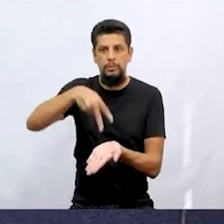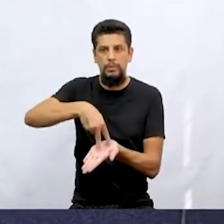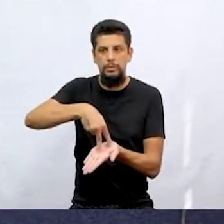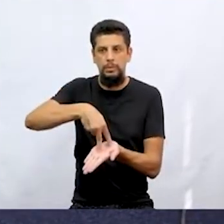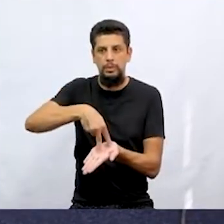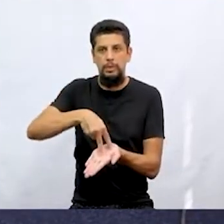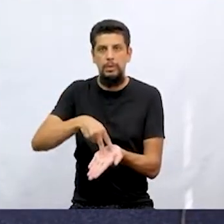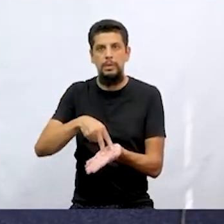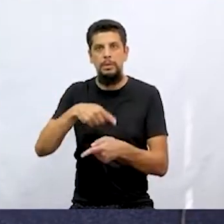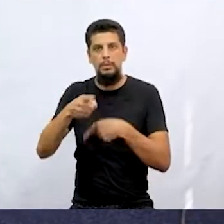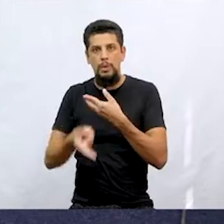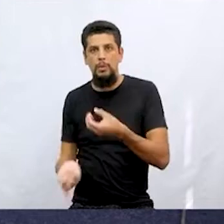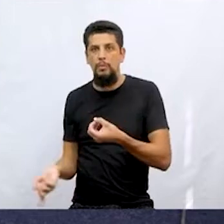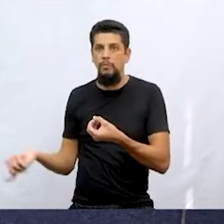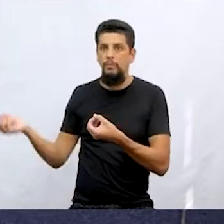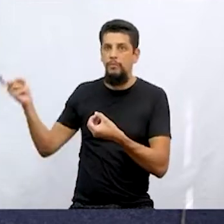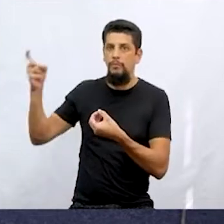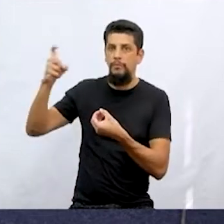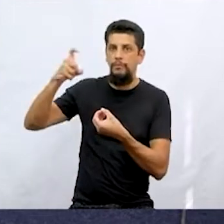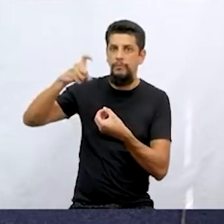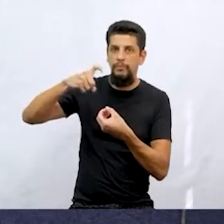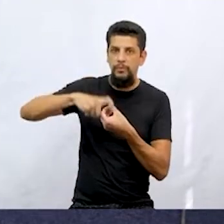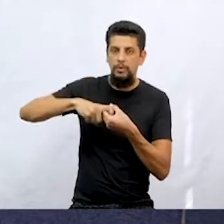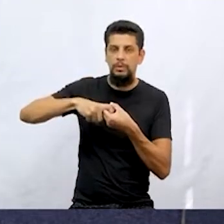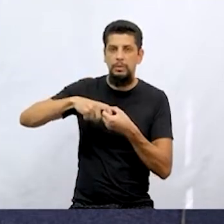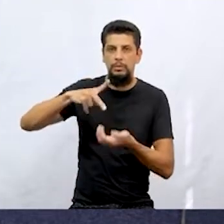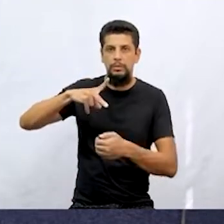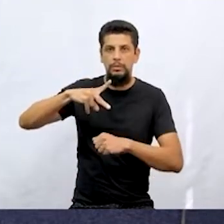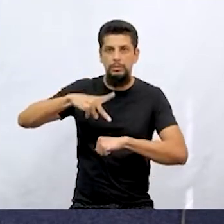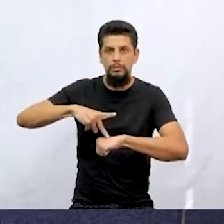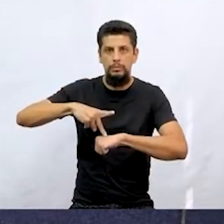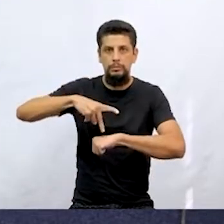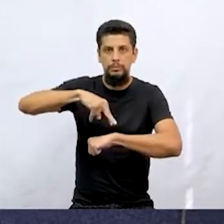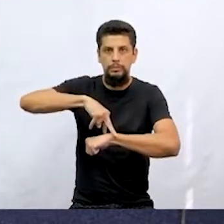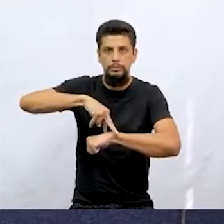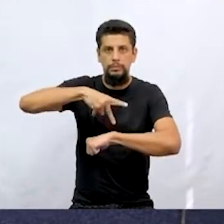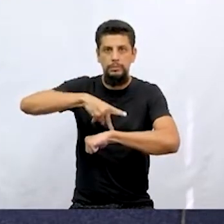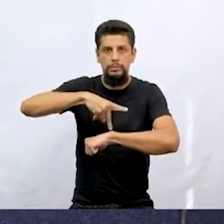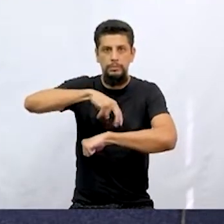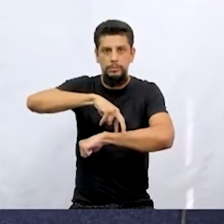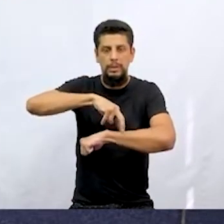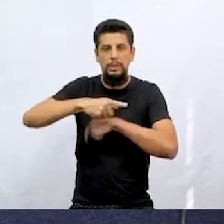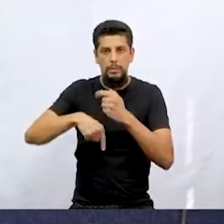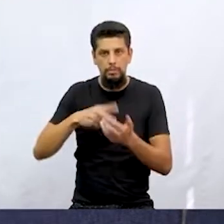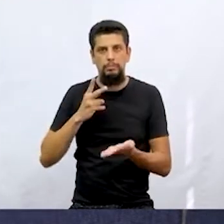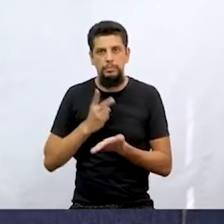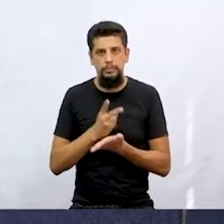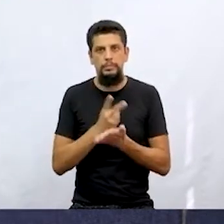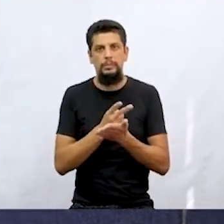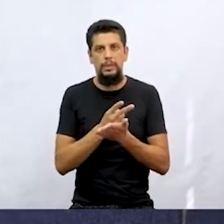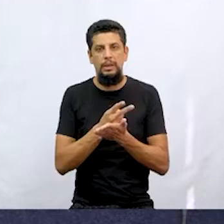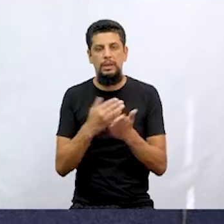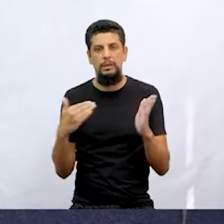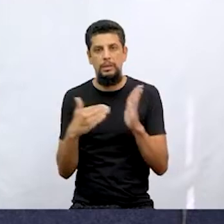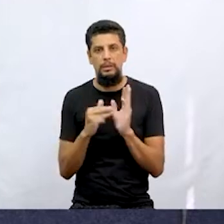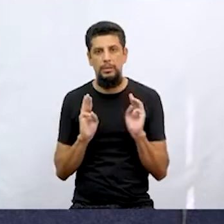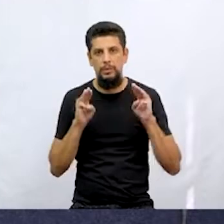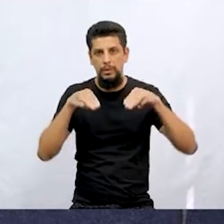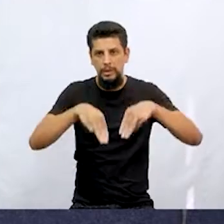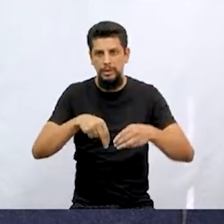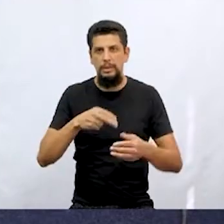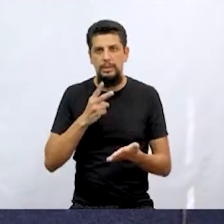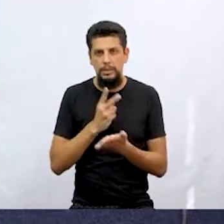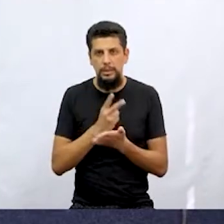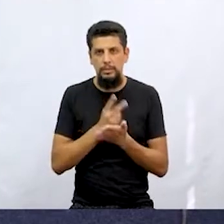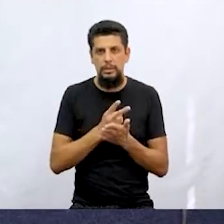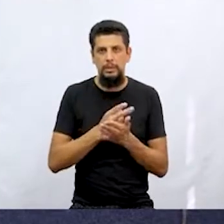você vira, volta pulando, pega a pecinha. E daí você pode continuar a terminar.